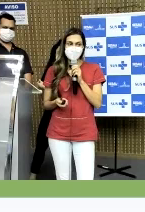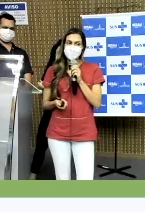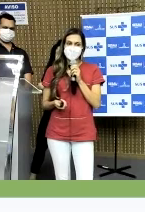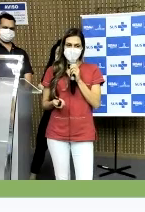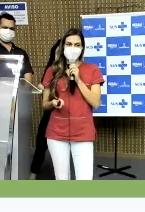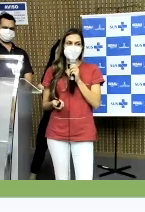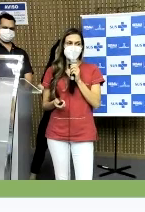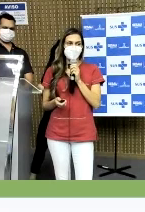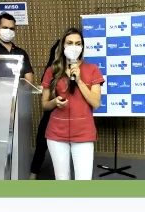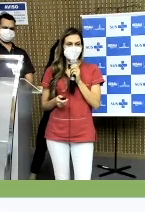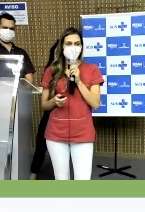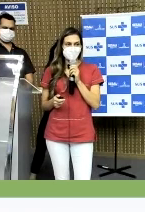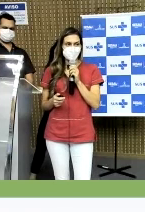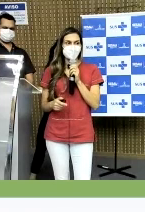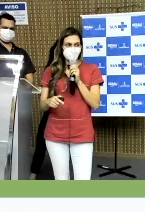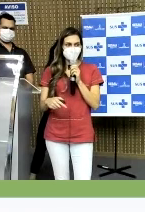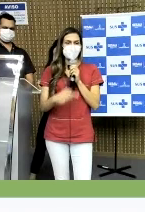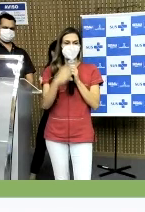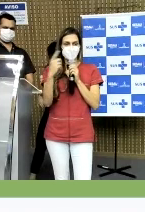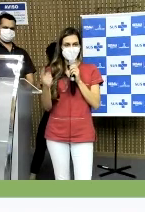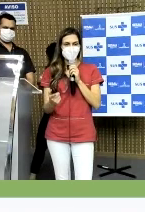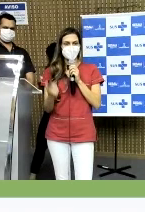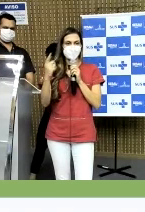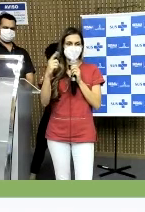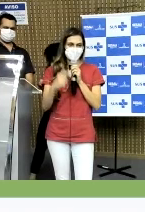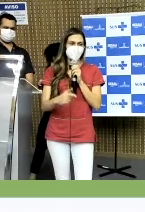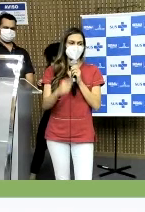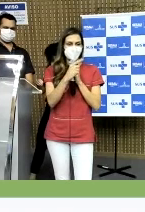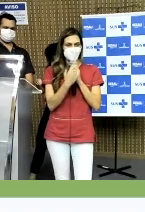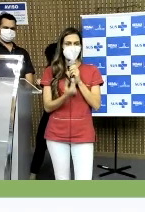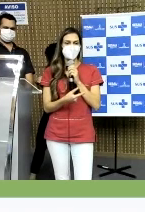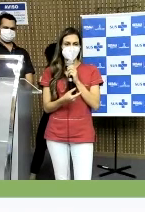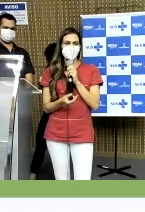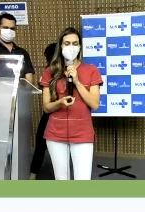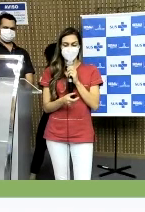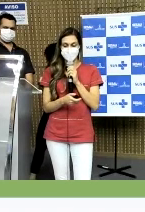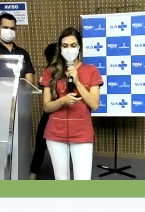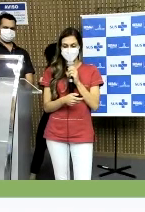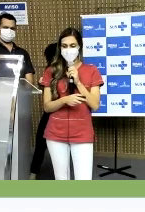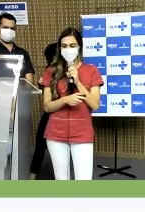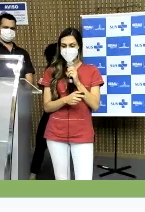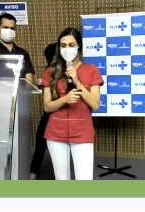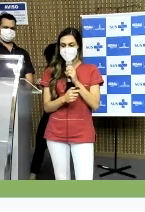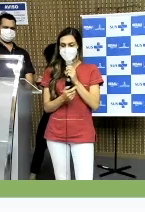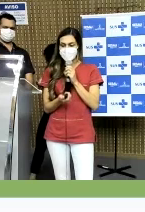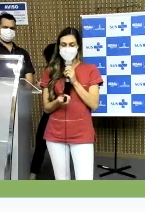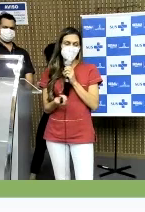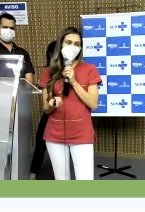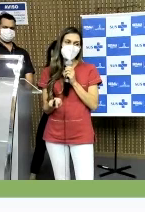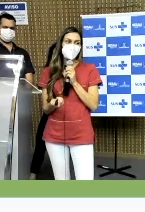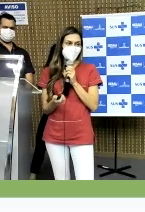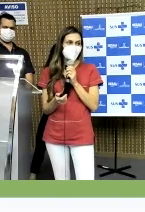Responsáveis, toda a equipe, e quando a gente fala toda, é toda, desde o acolhimento até a recepção, até as próprias pessoas que farão as consultas.